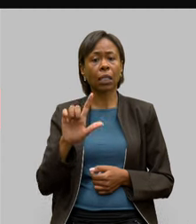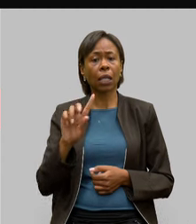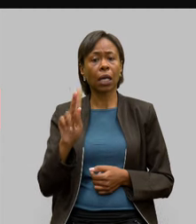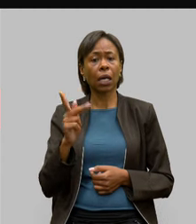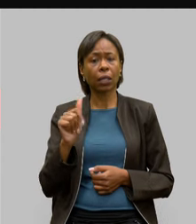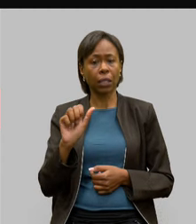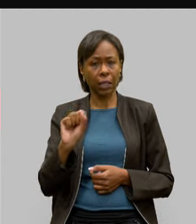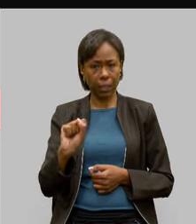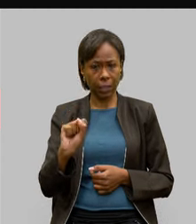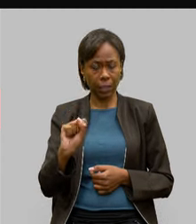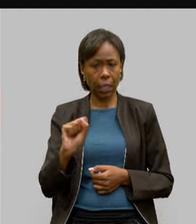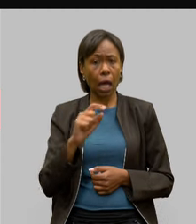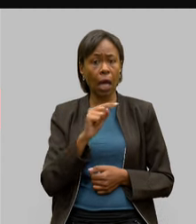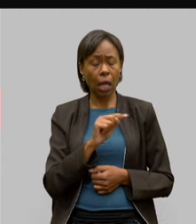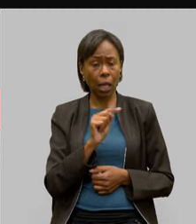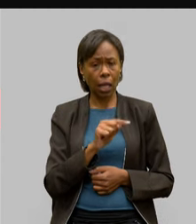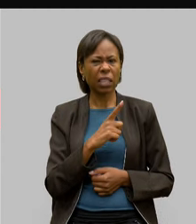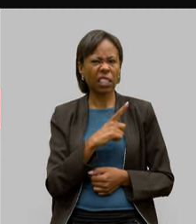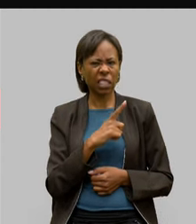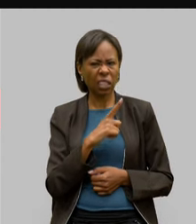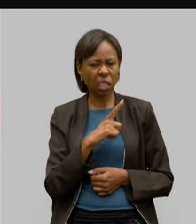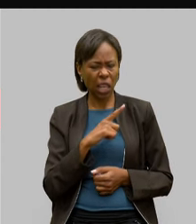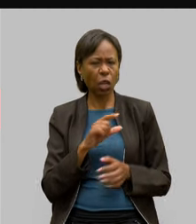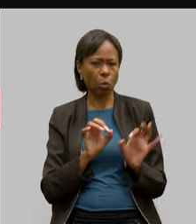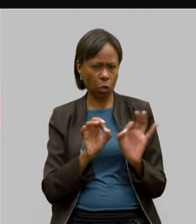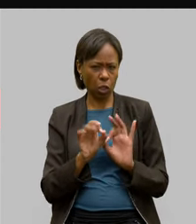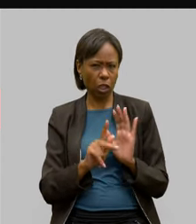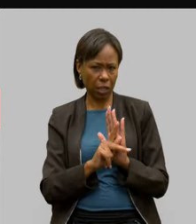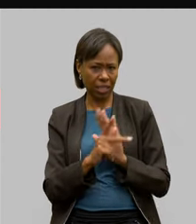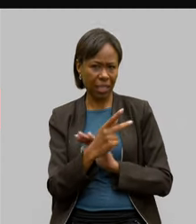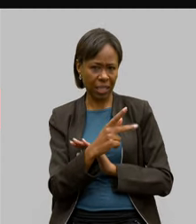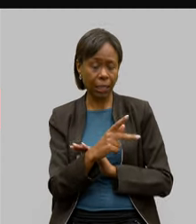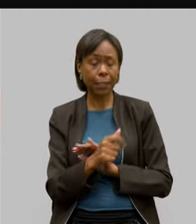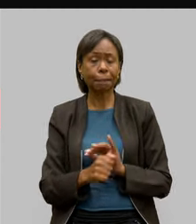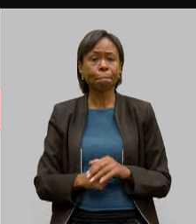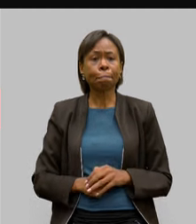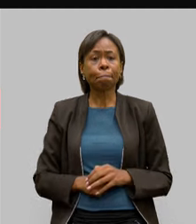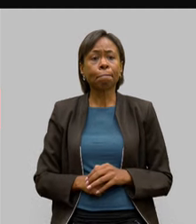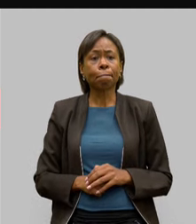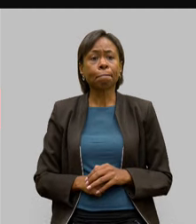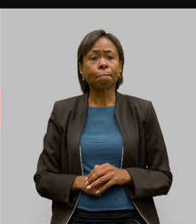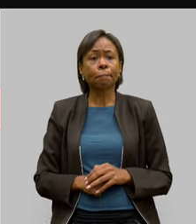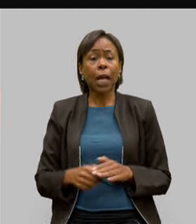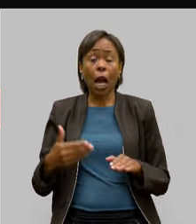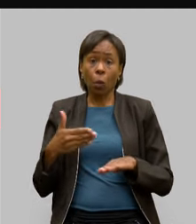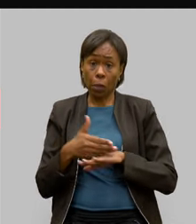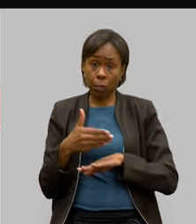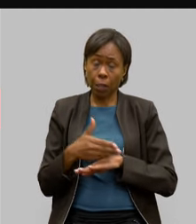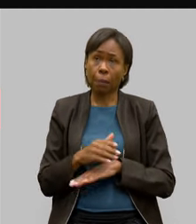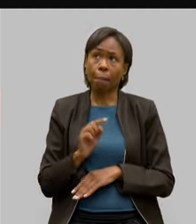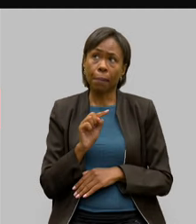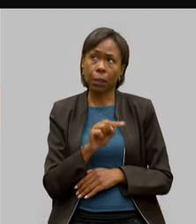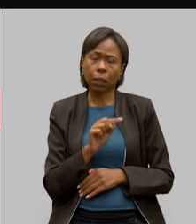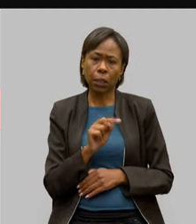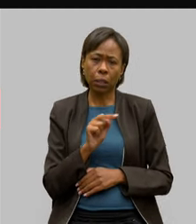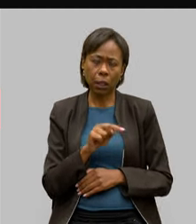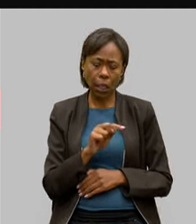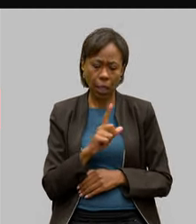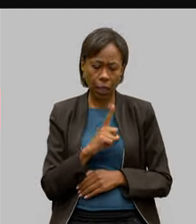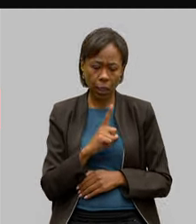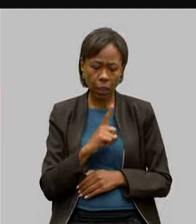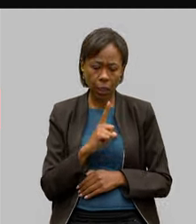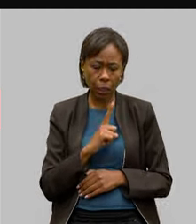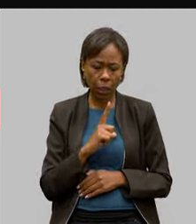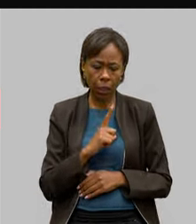uma um projeto lá que é o centea E aí eh que que acontece lá eles têm